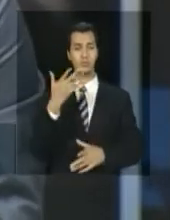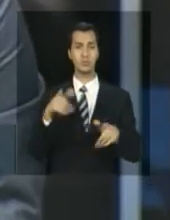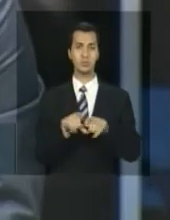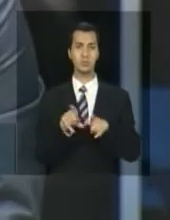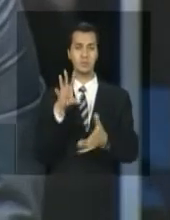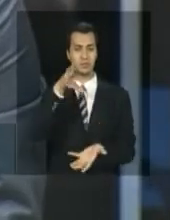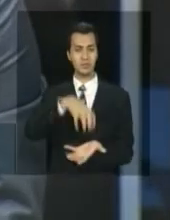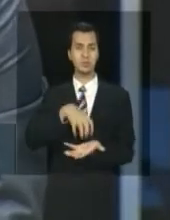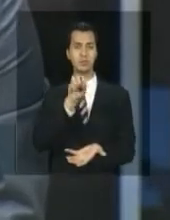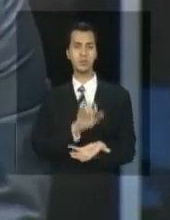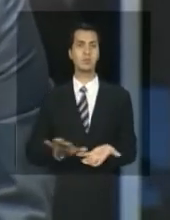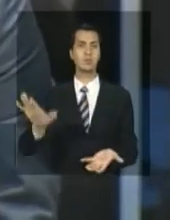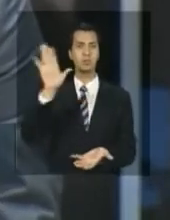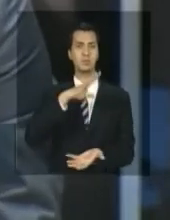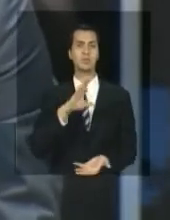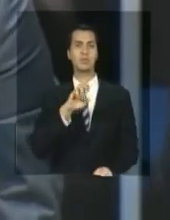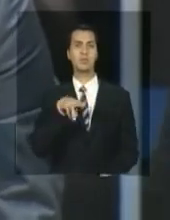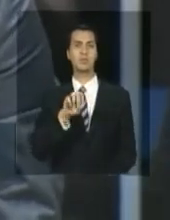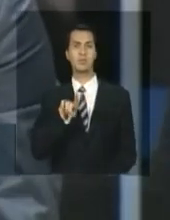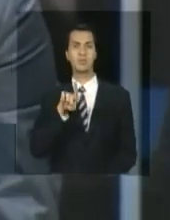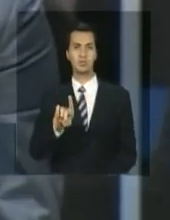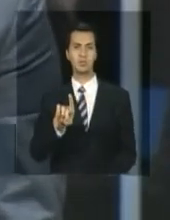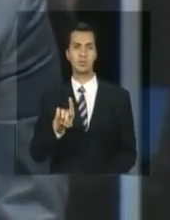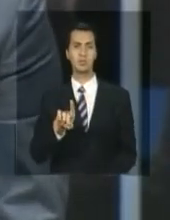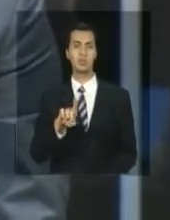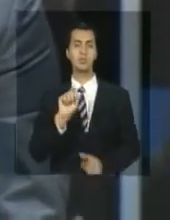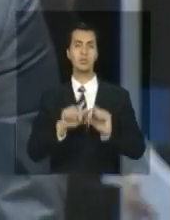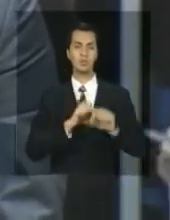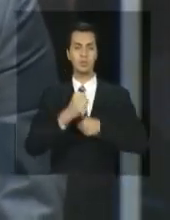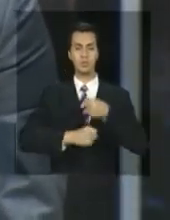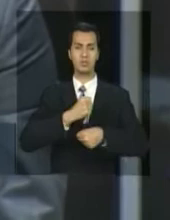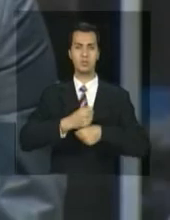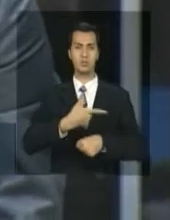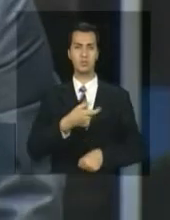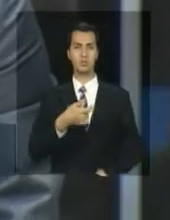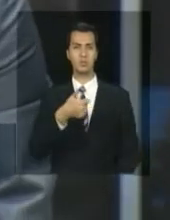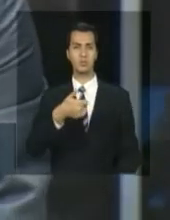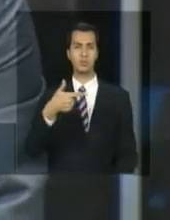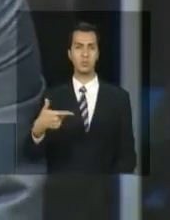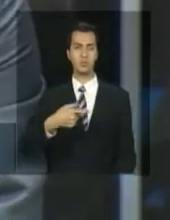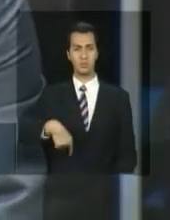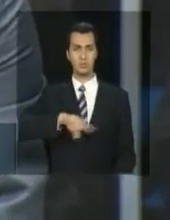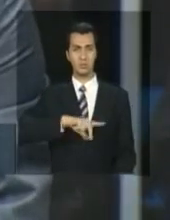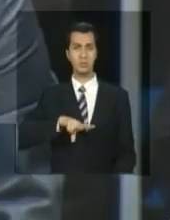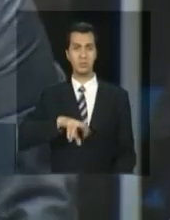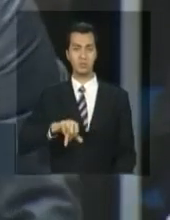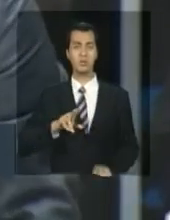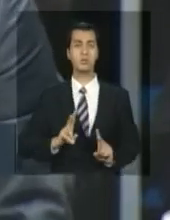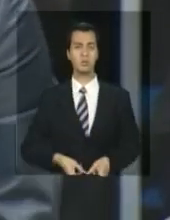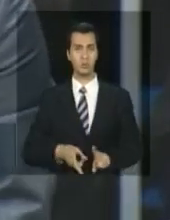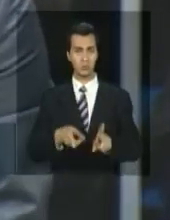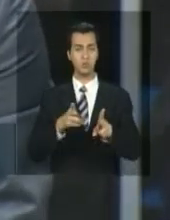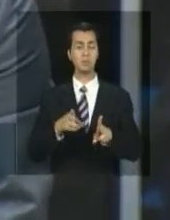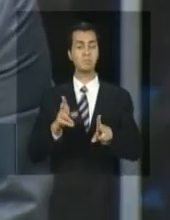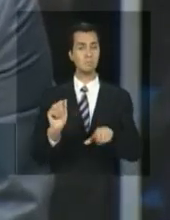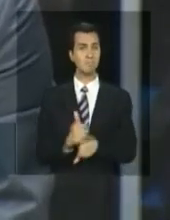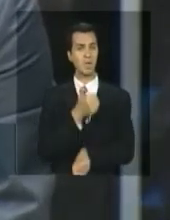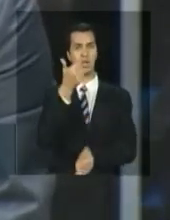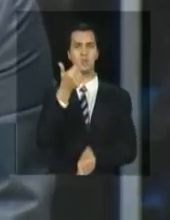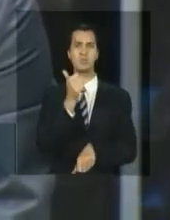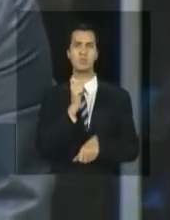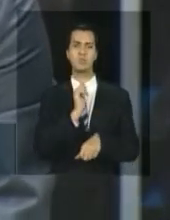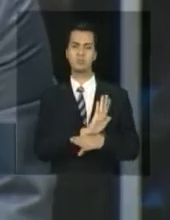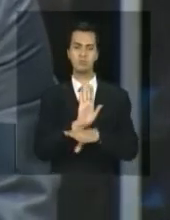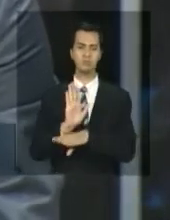e Desastres, o SENAD. Em 2012, manteremos e aperfeiçoaremos esses